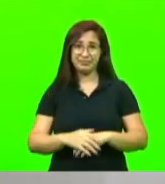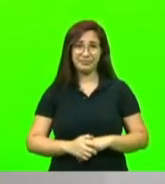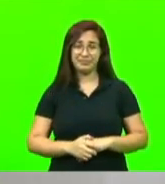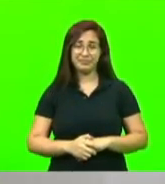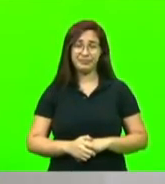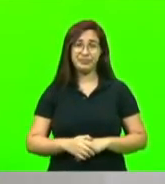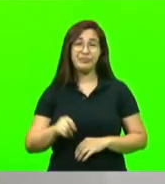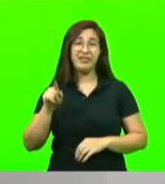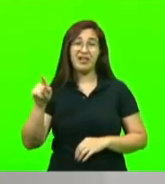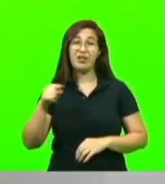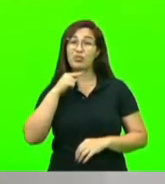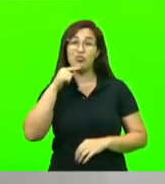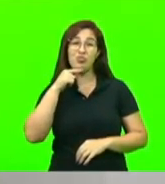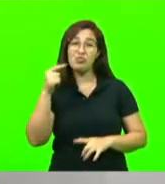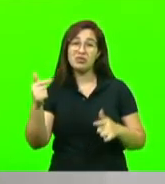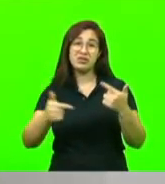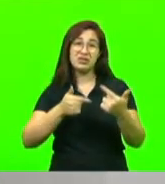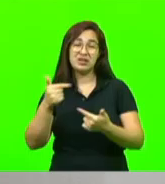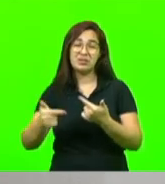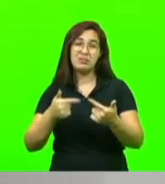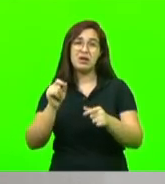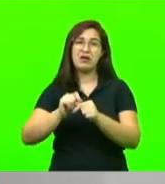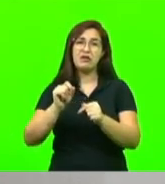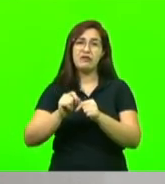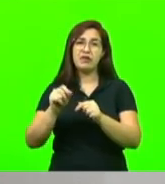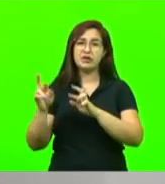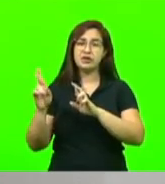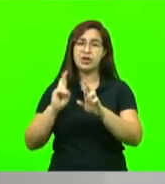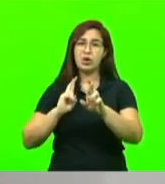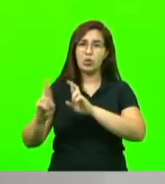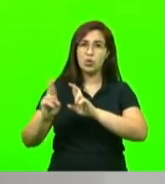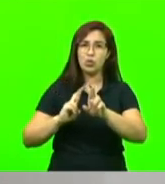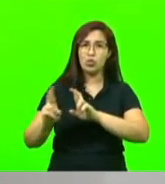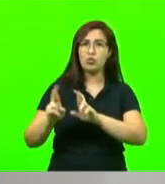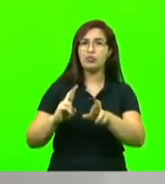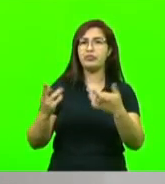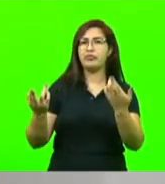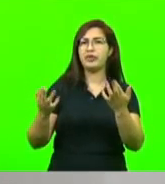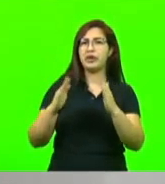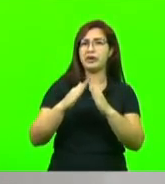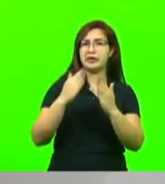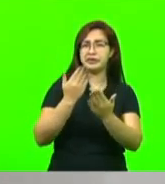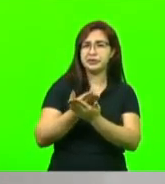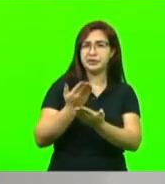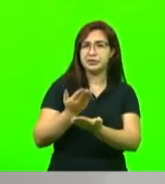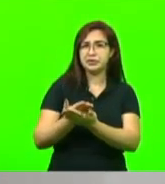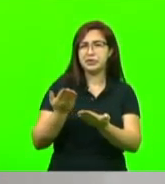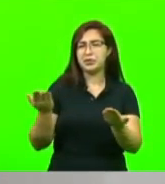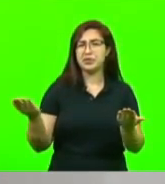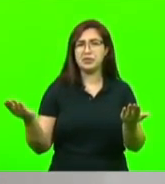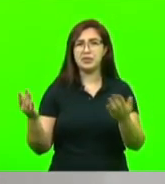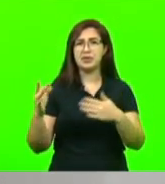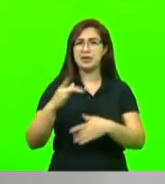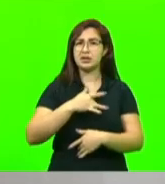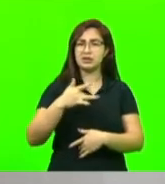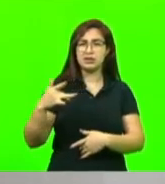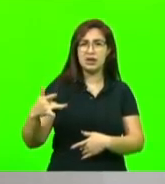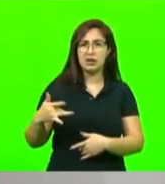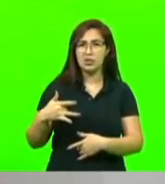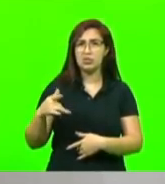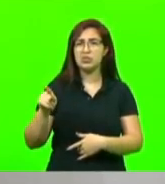foi incapaz de resolver o problema das rodovias, ele foi incapaz de resolver o problema das escolas, ele foi incapaz de resolver o problema da saúde. E o que que